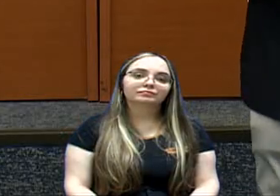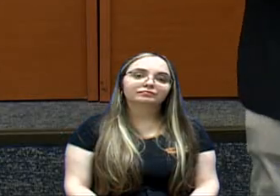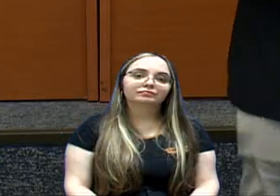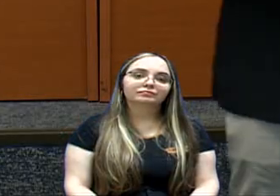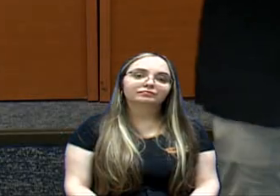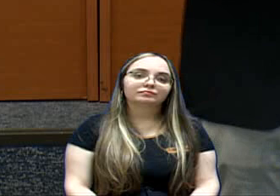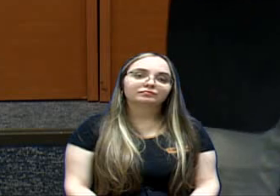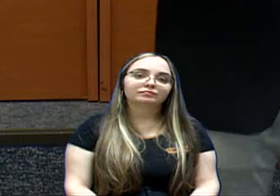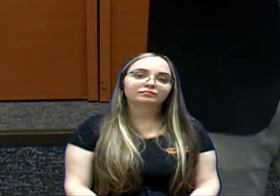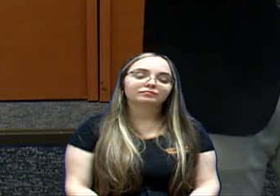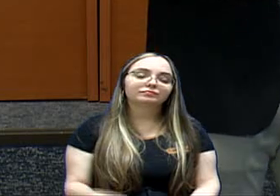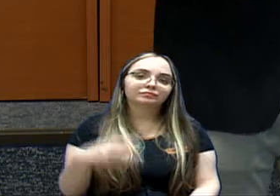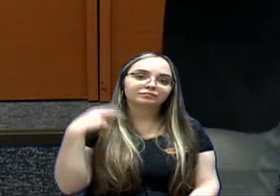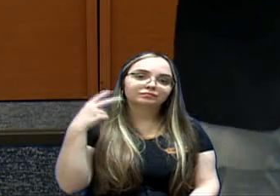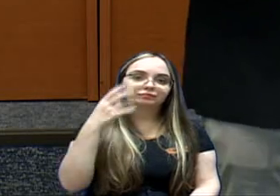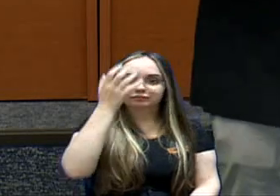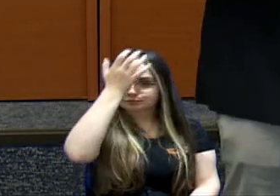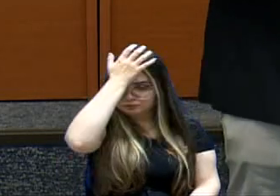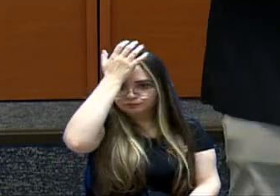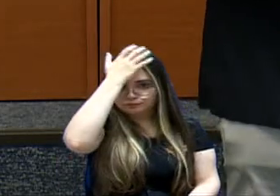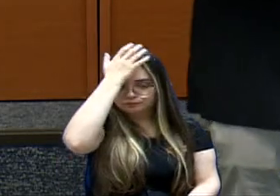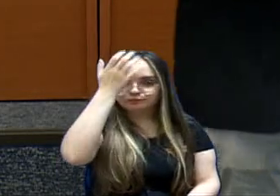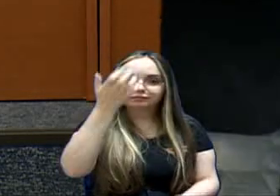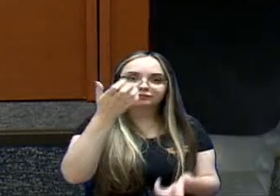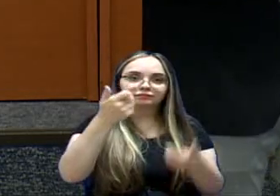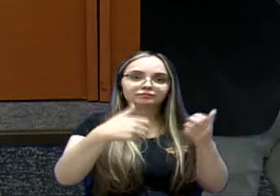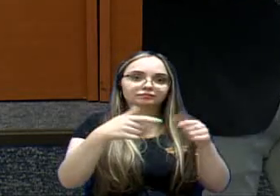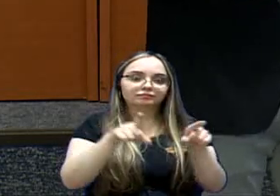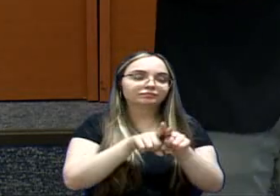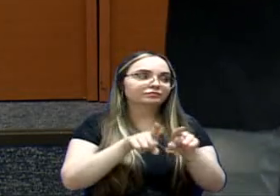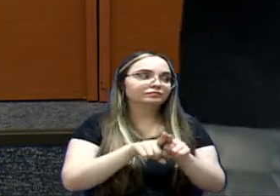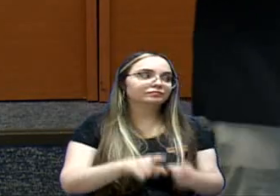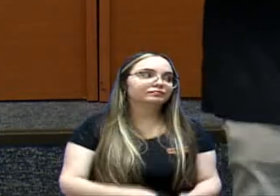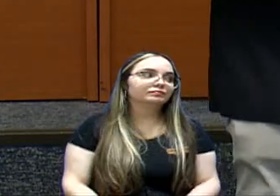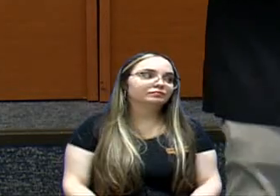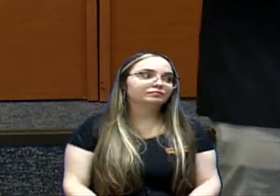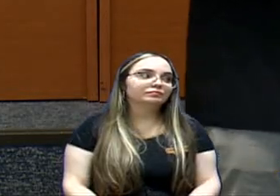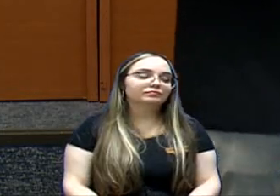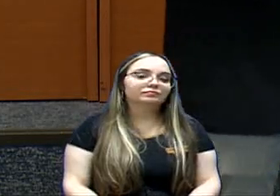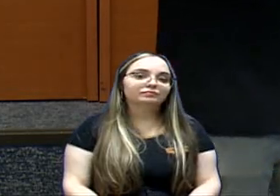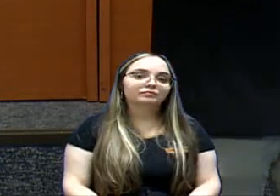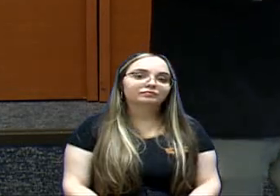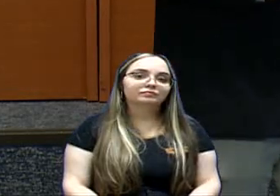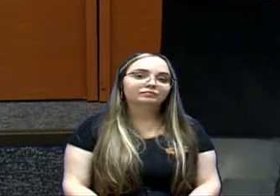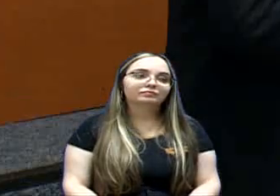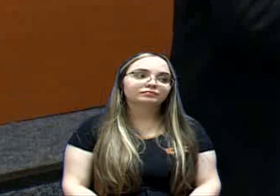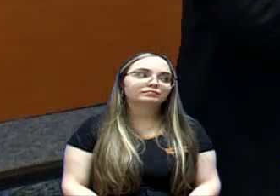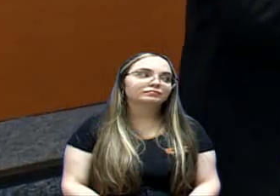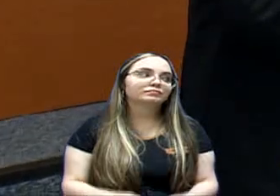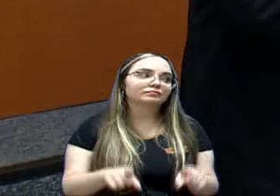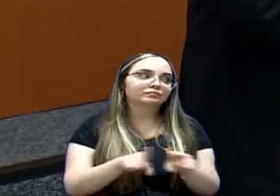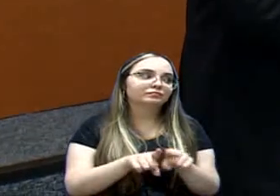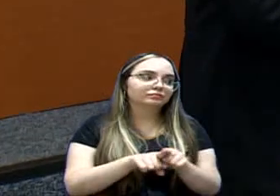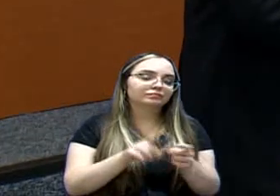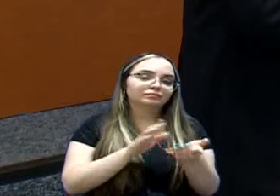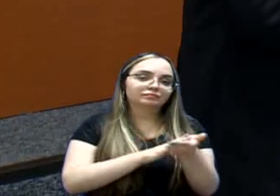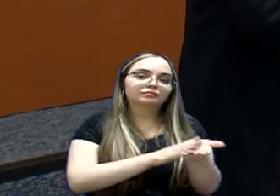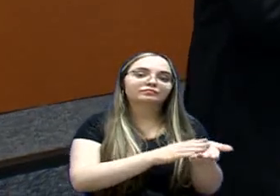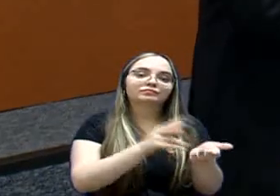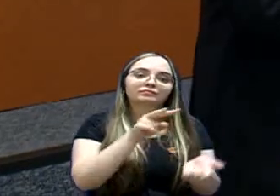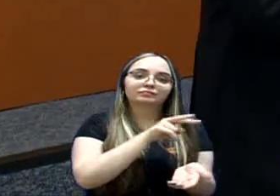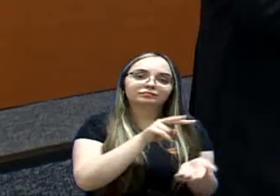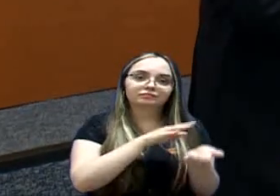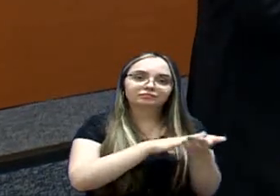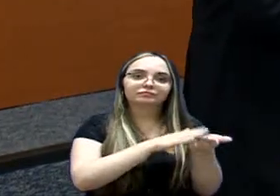O vereador Fábio Simoa gostaria de fazer uso da palavra. Quero aqui também parabenizar o vereador Fausto Pérez